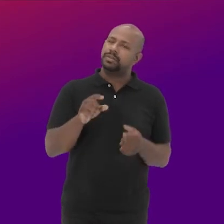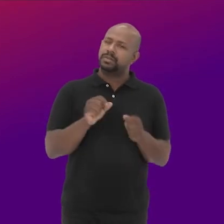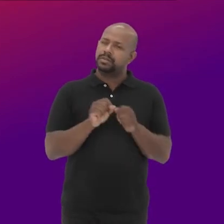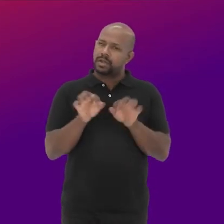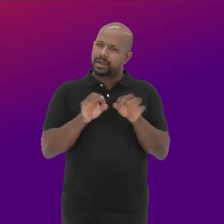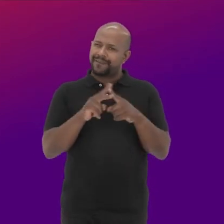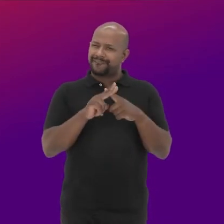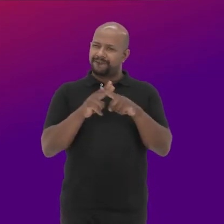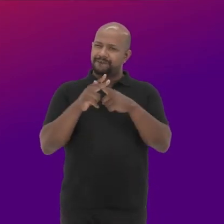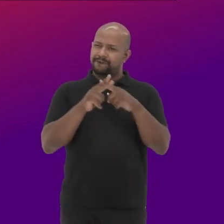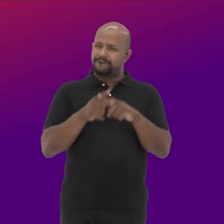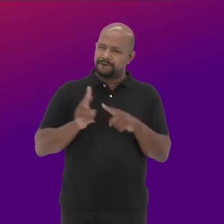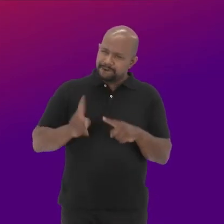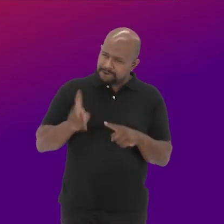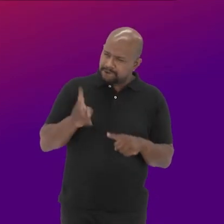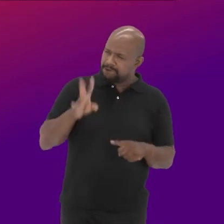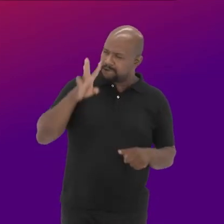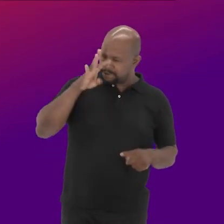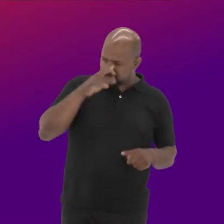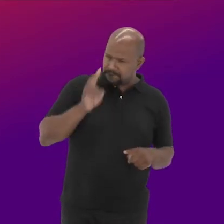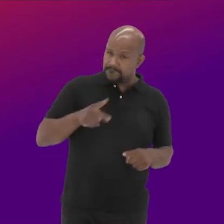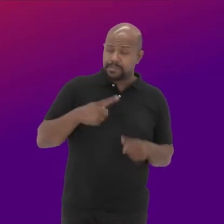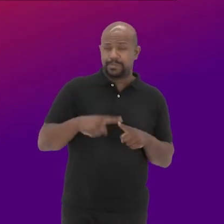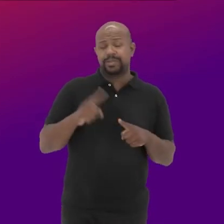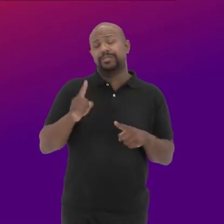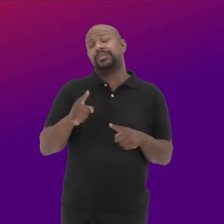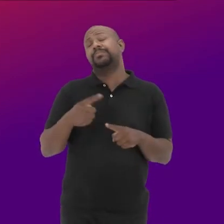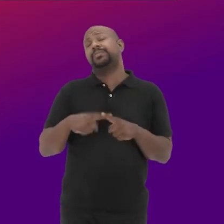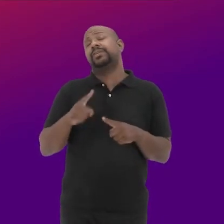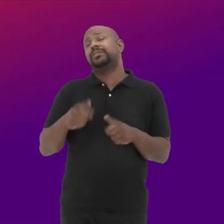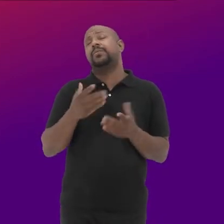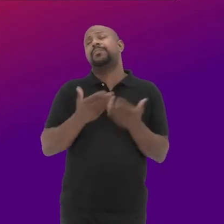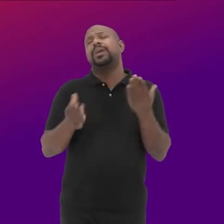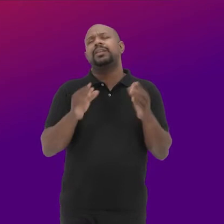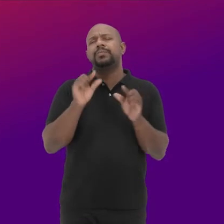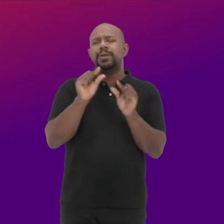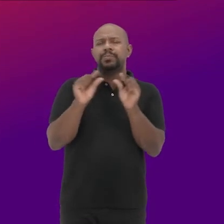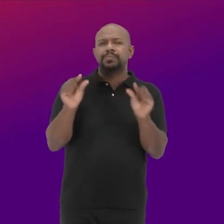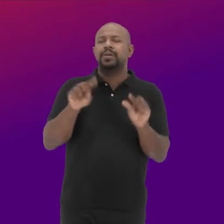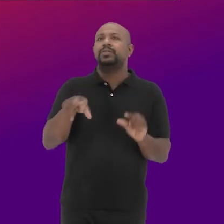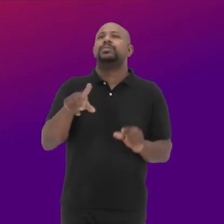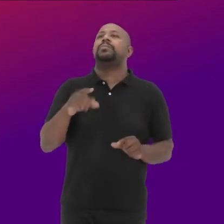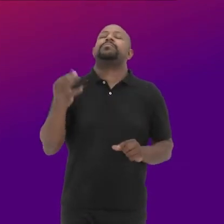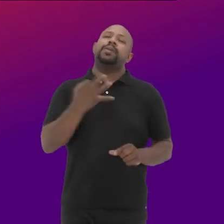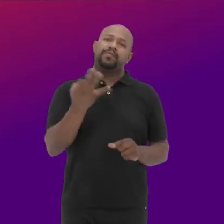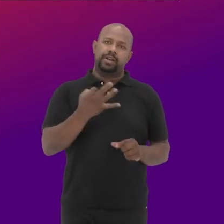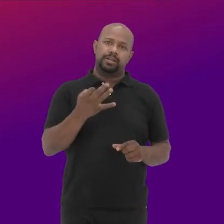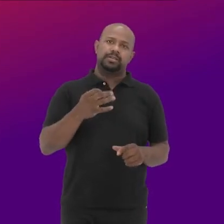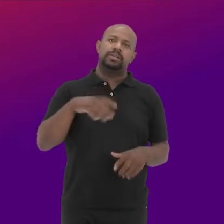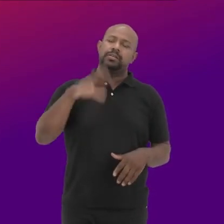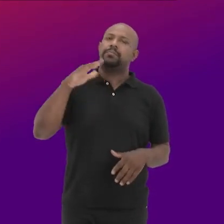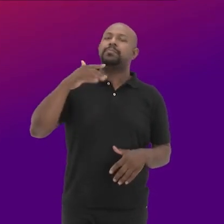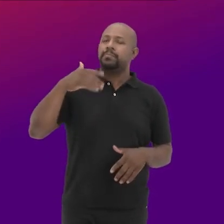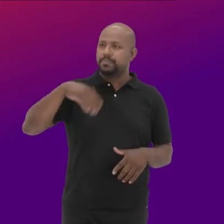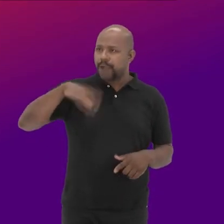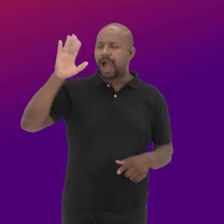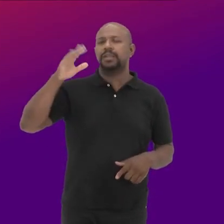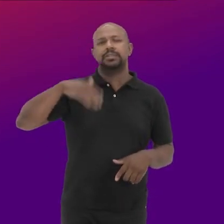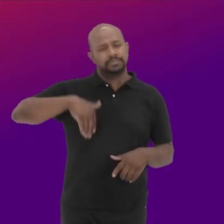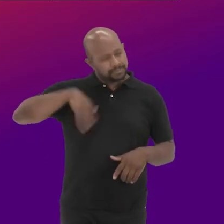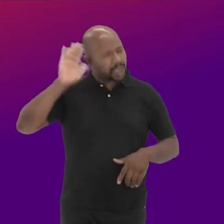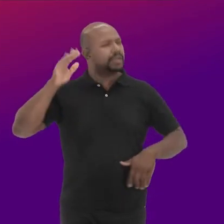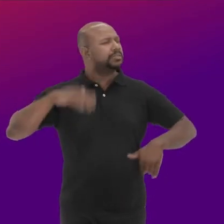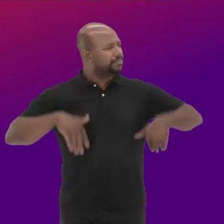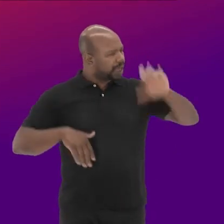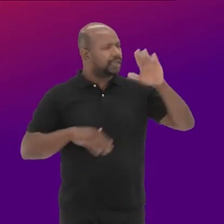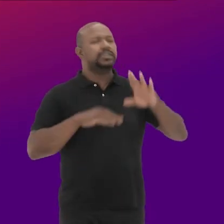fazendo um aperfeiçoamento contínuo, porque já que são perdas modeladas, não são perfeitas, e cada vez temos mais